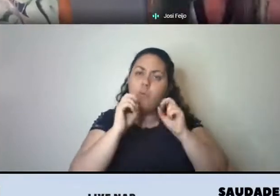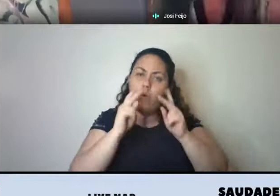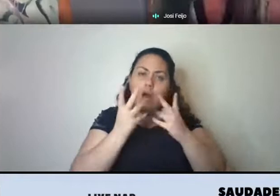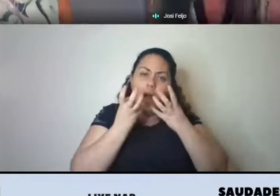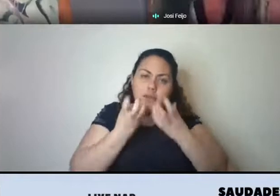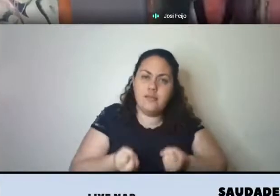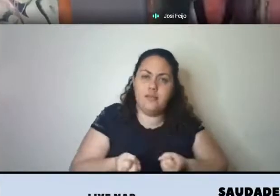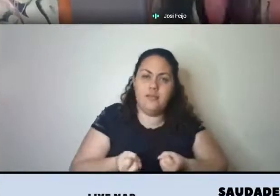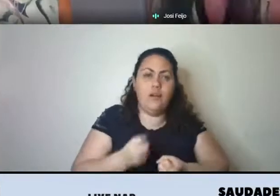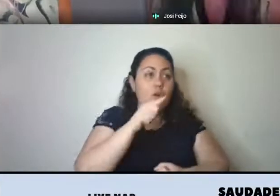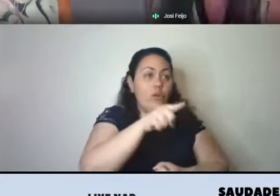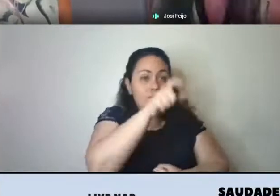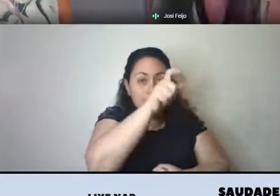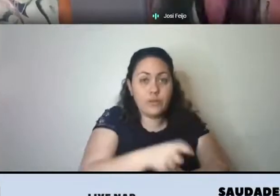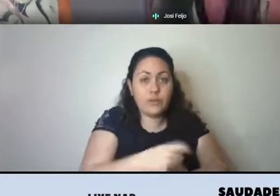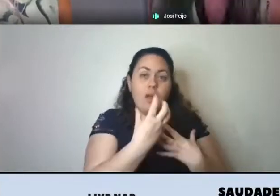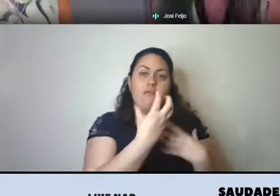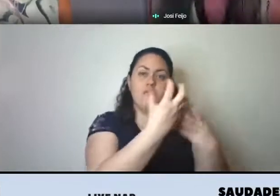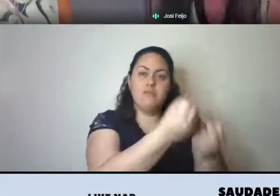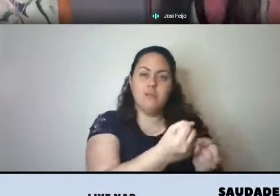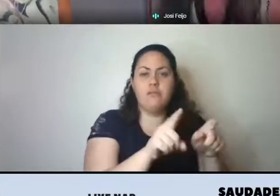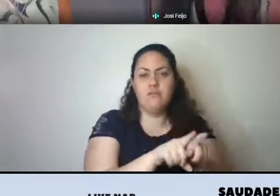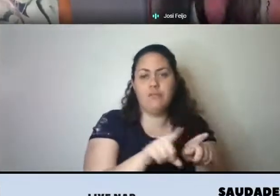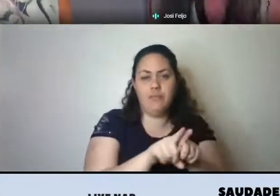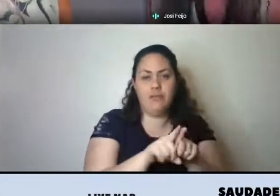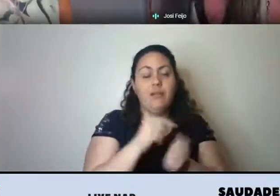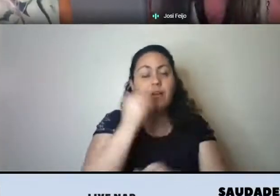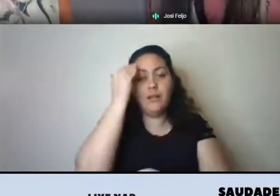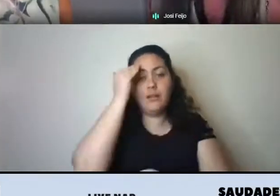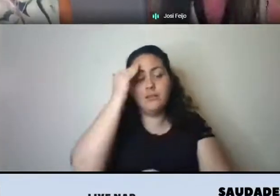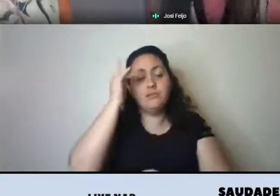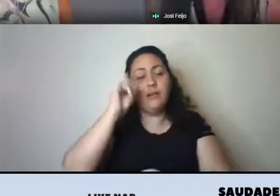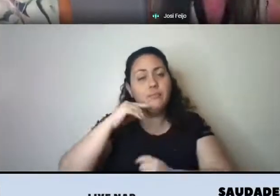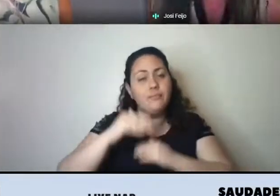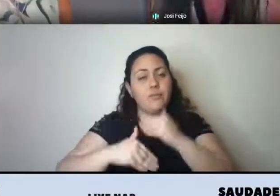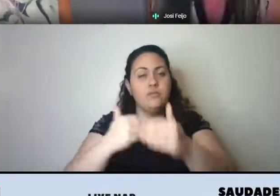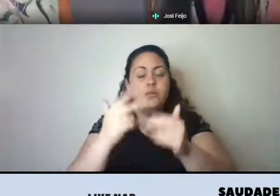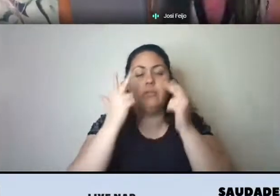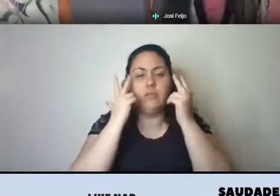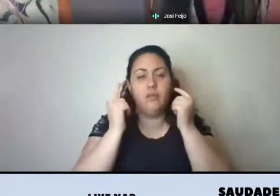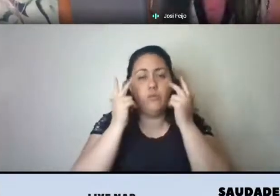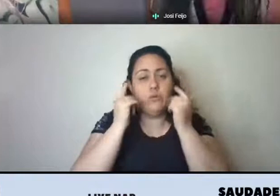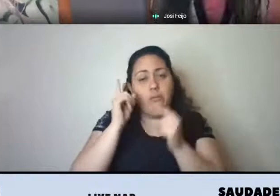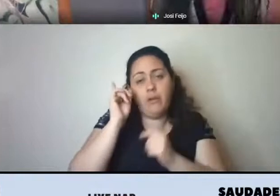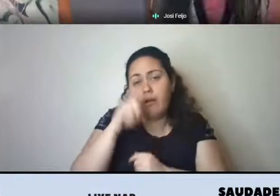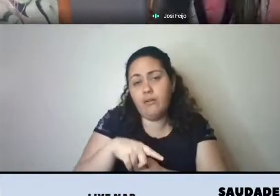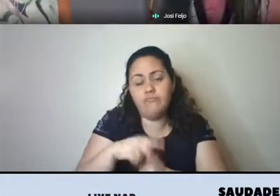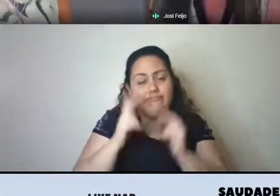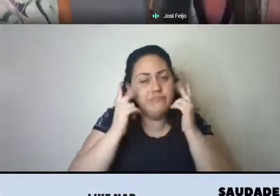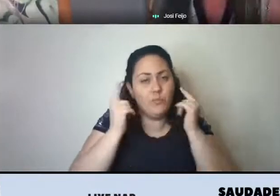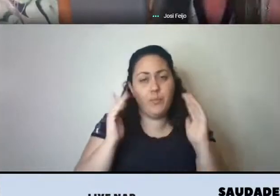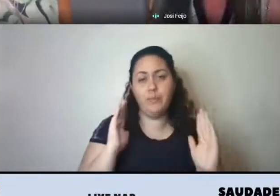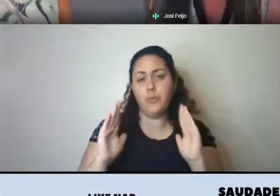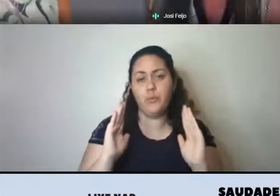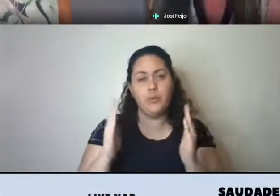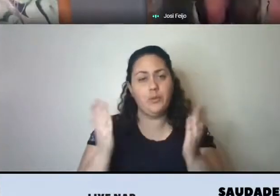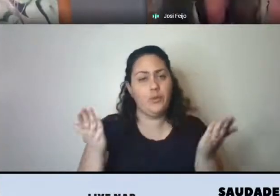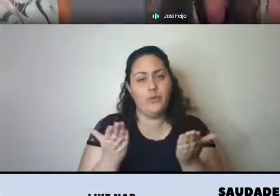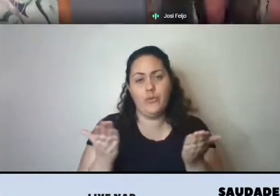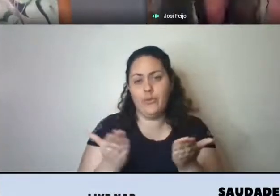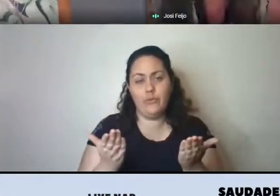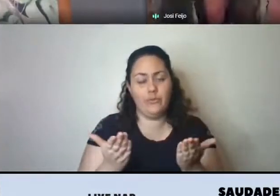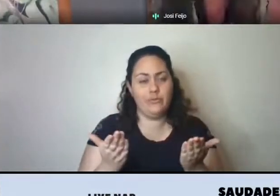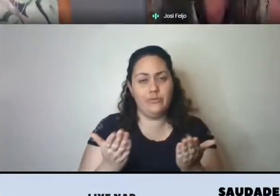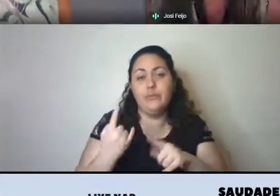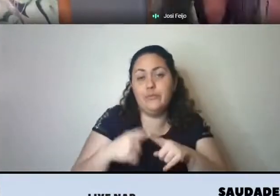permitir e entender que esse processo, ele é natural do momento, né? Que esses sentimentos, eles